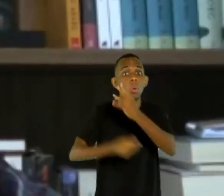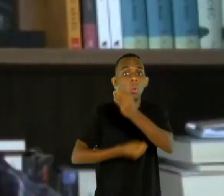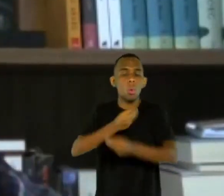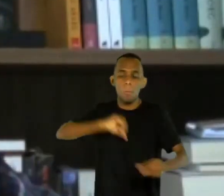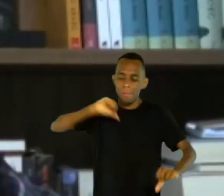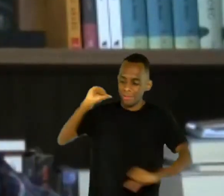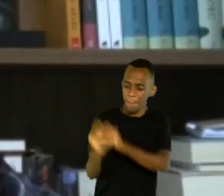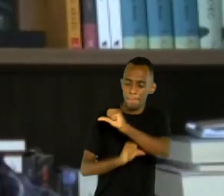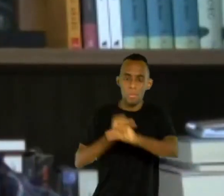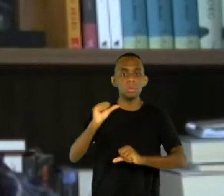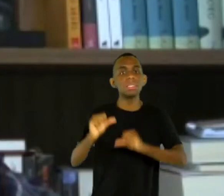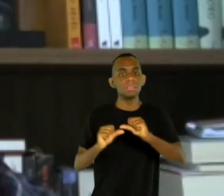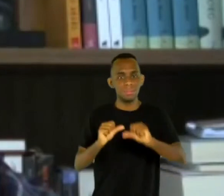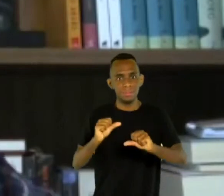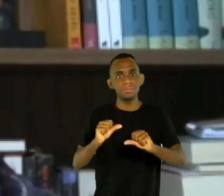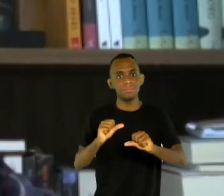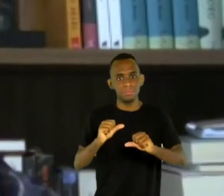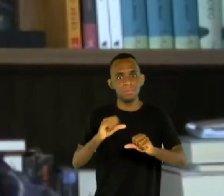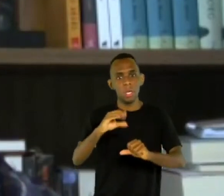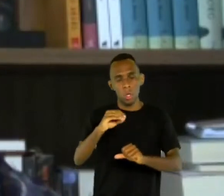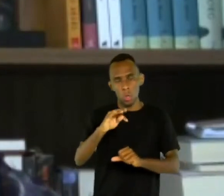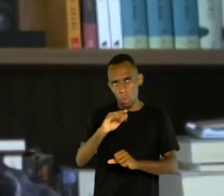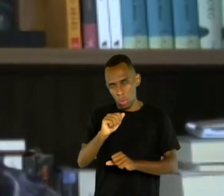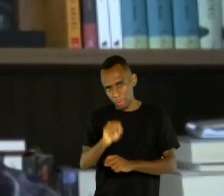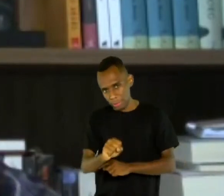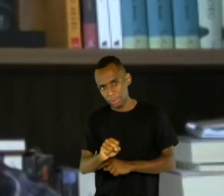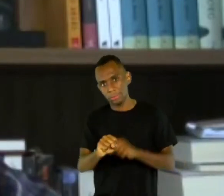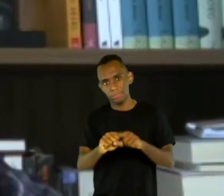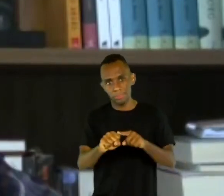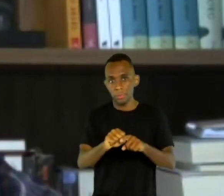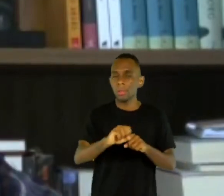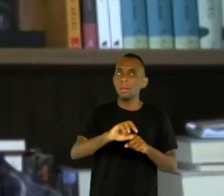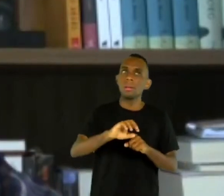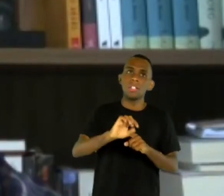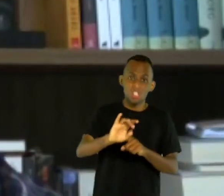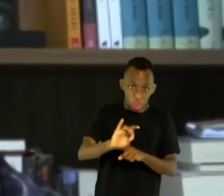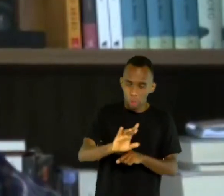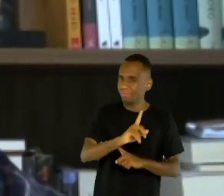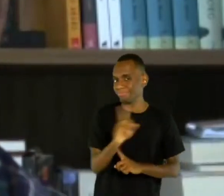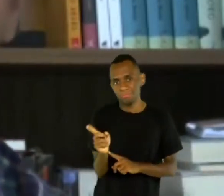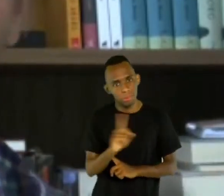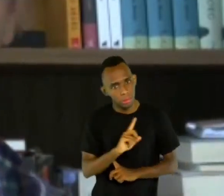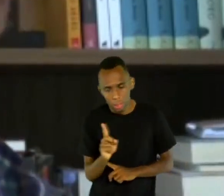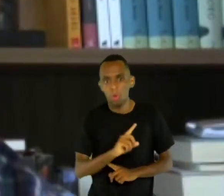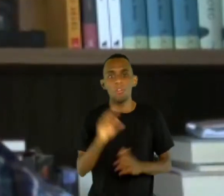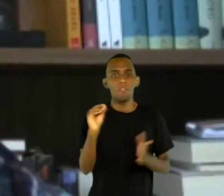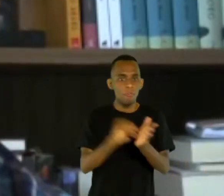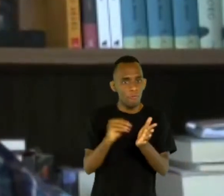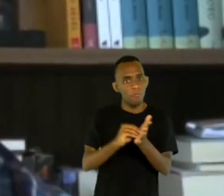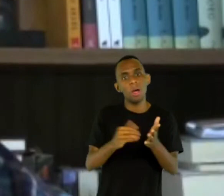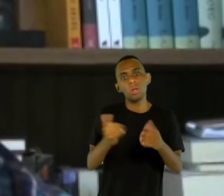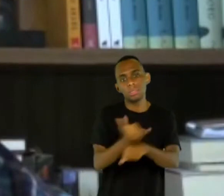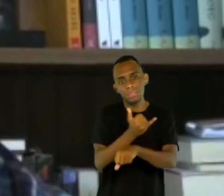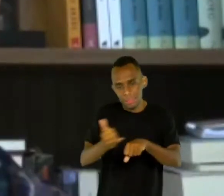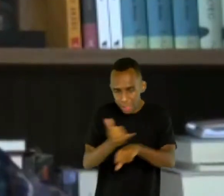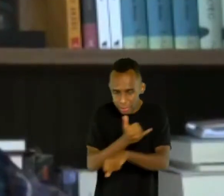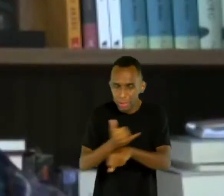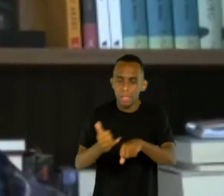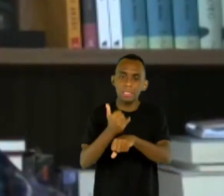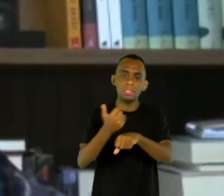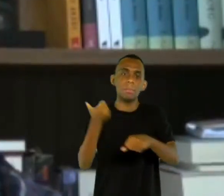que foi a lei de cotas. Claro que ela não é suficiente para mitigar as nossas